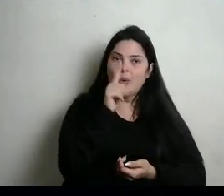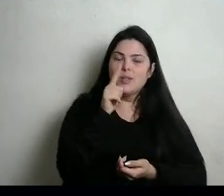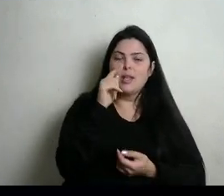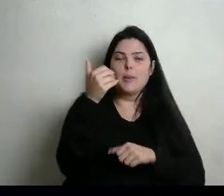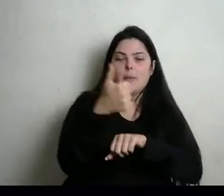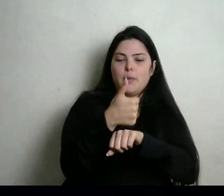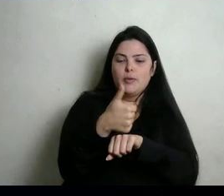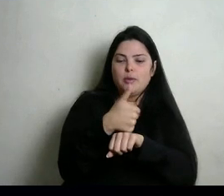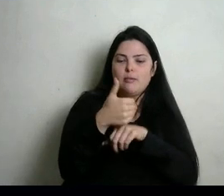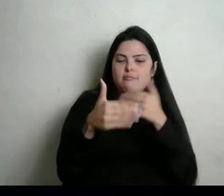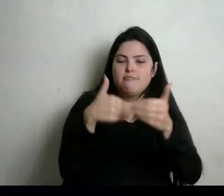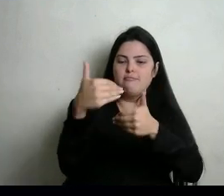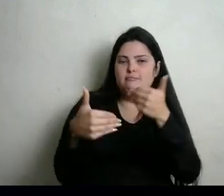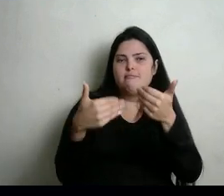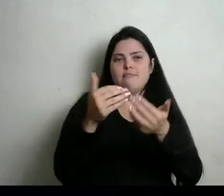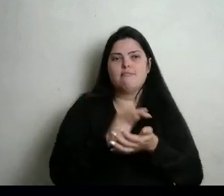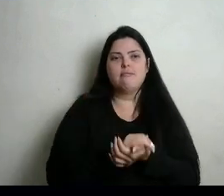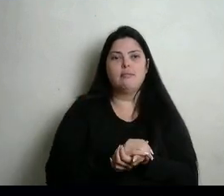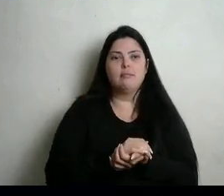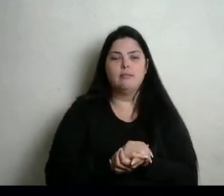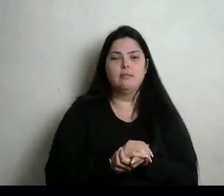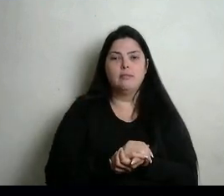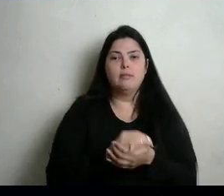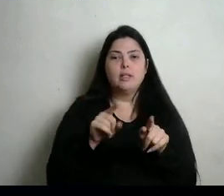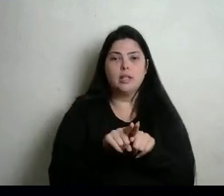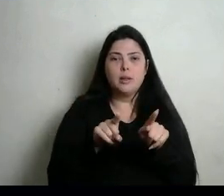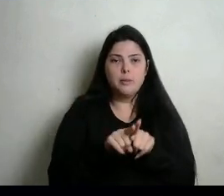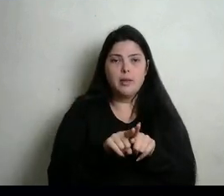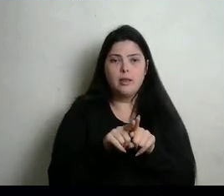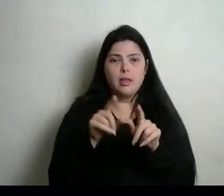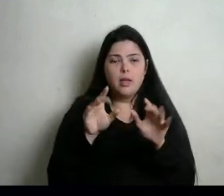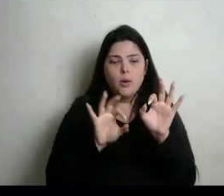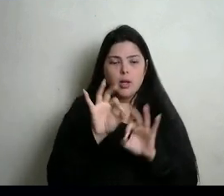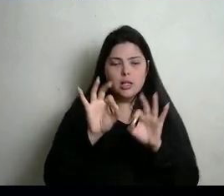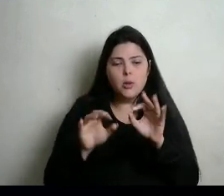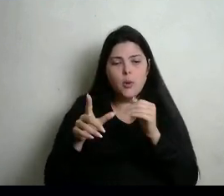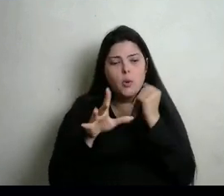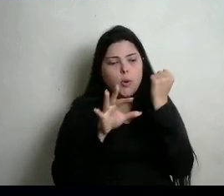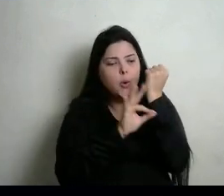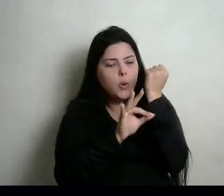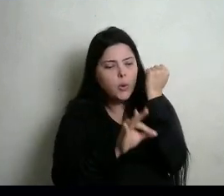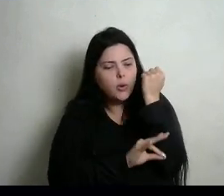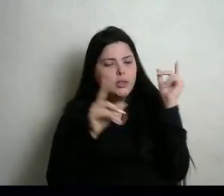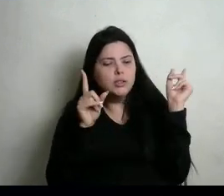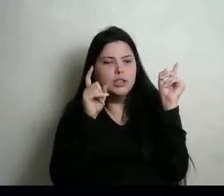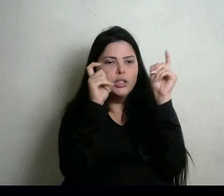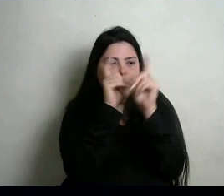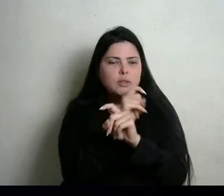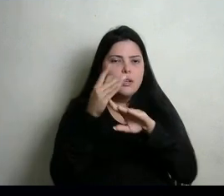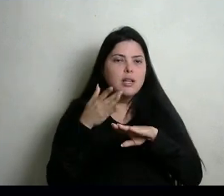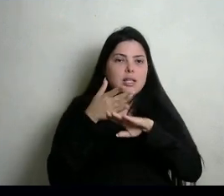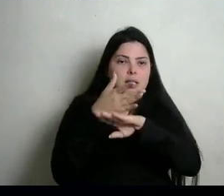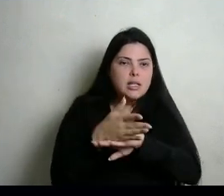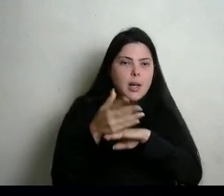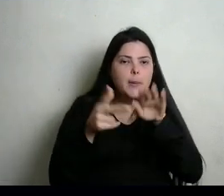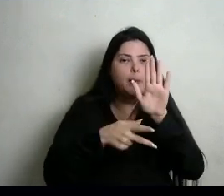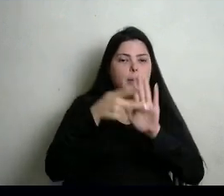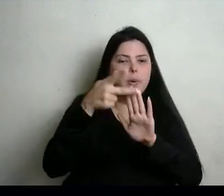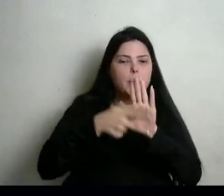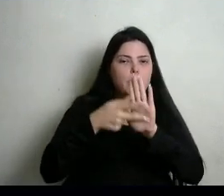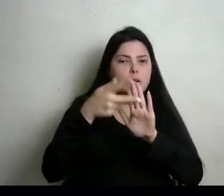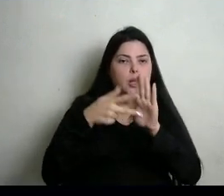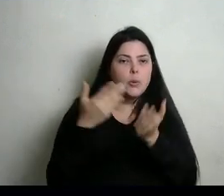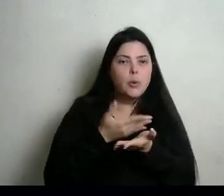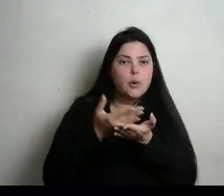melhores. Refatoração de código, gente. É muito difícil a gente entrar em um projeto que esteja iniciando.